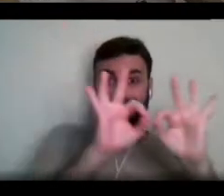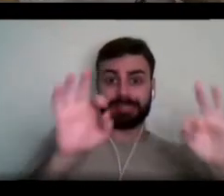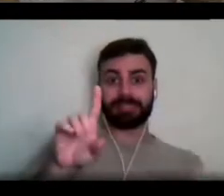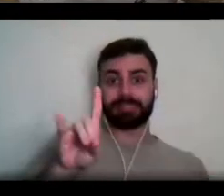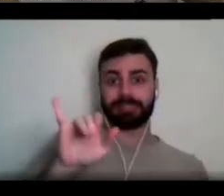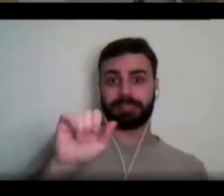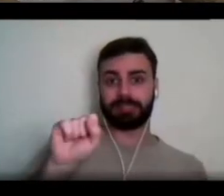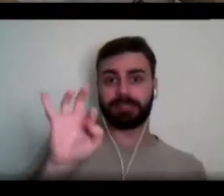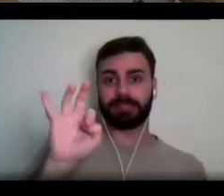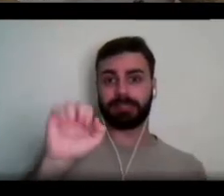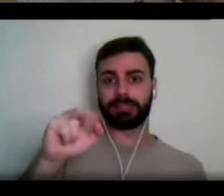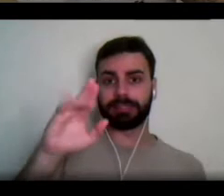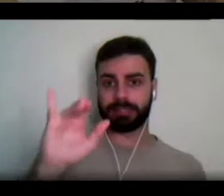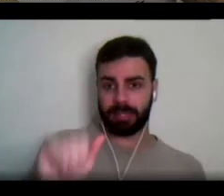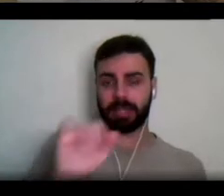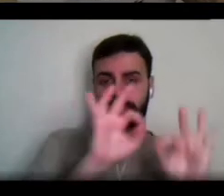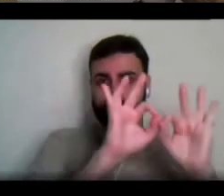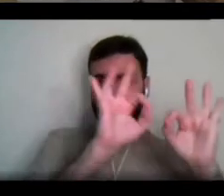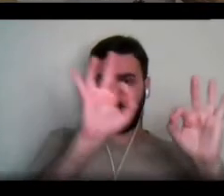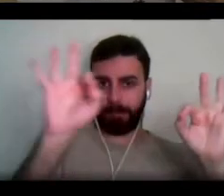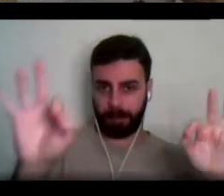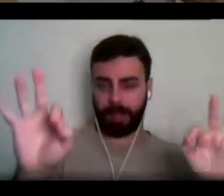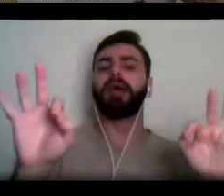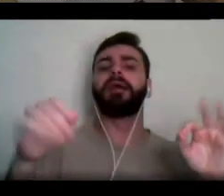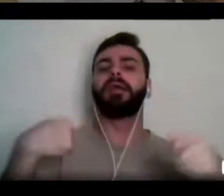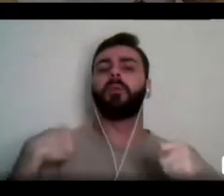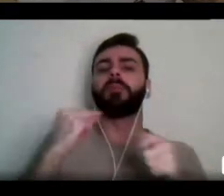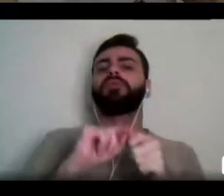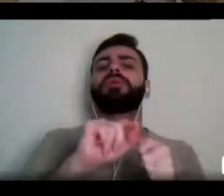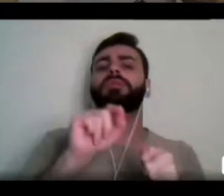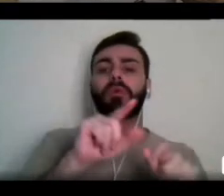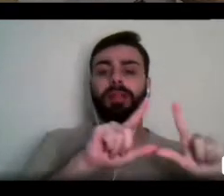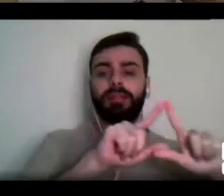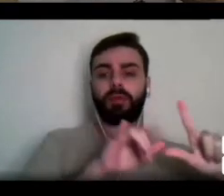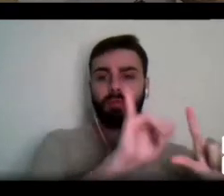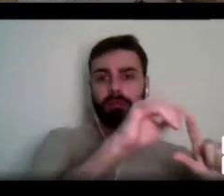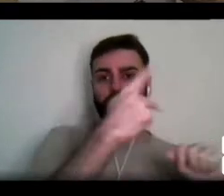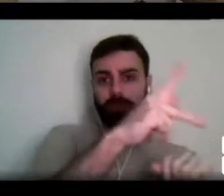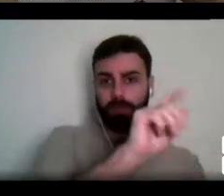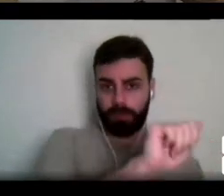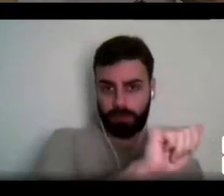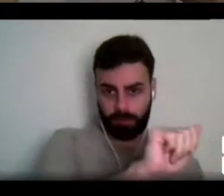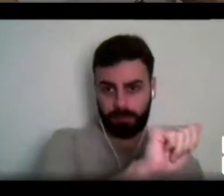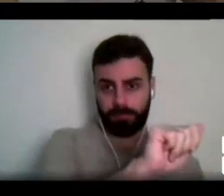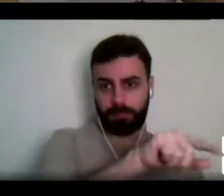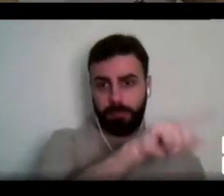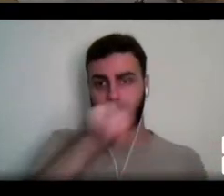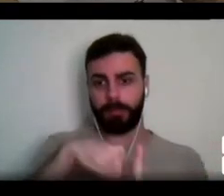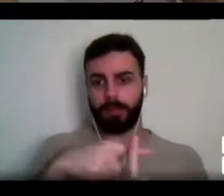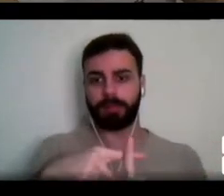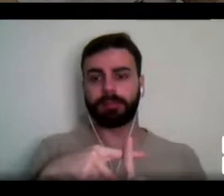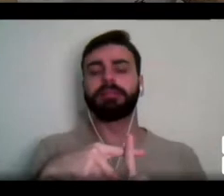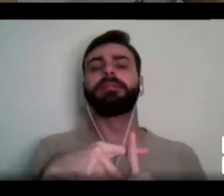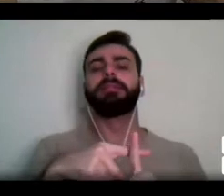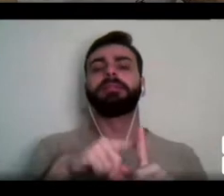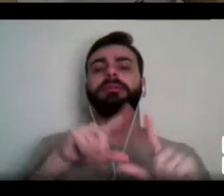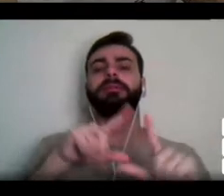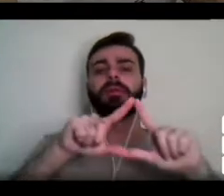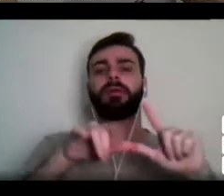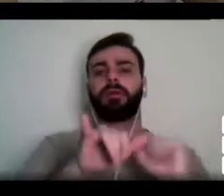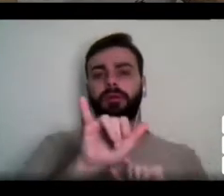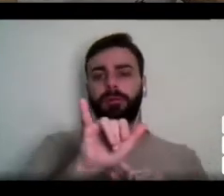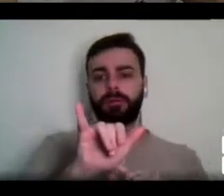distância total, essa aqui é a letra B, para eu achar a distância total, eu pego um ΔY da etapa